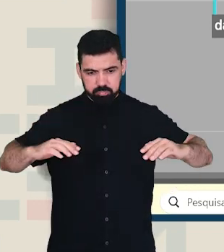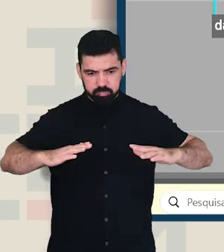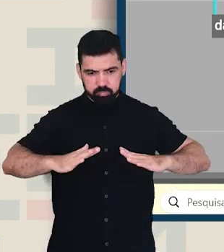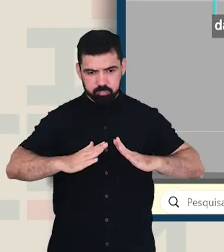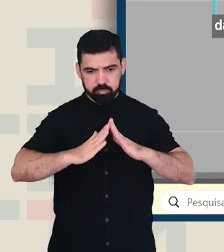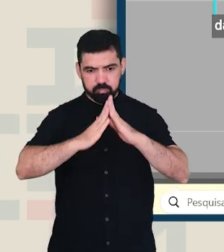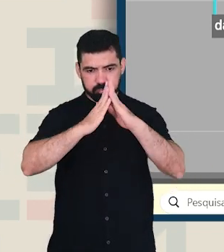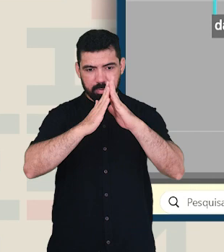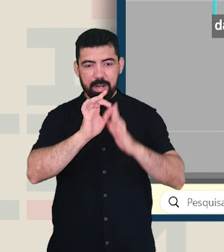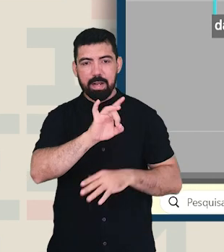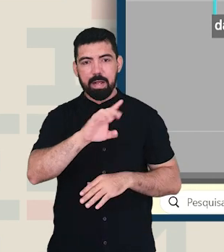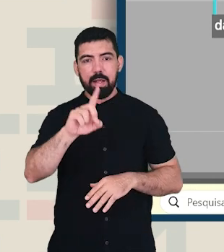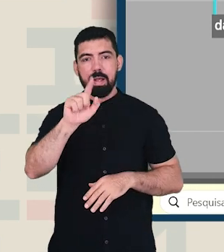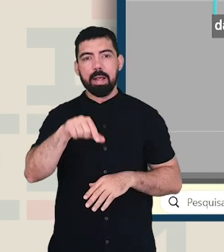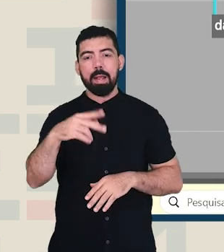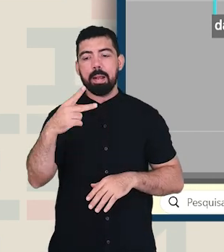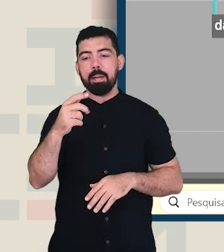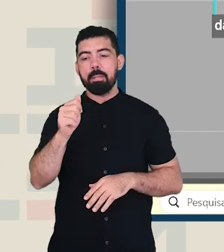uma parcial,